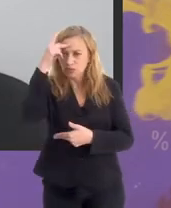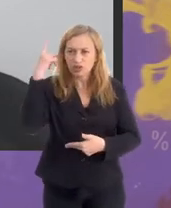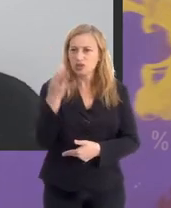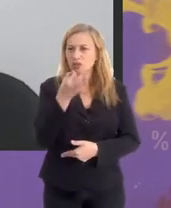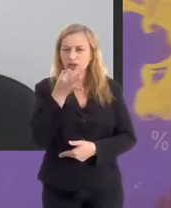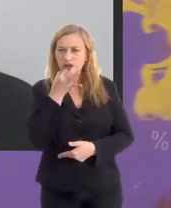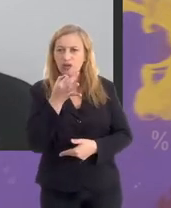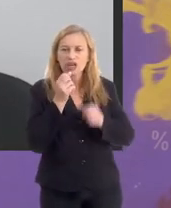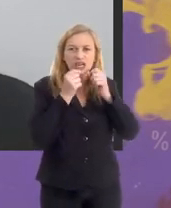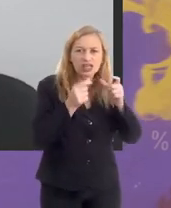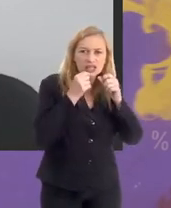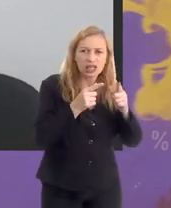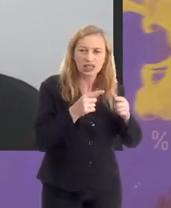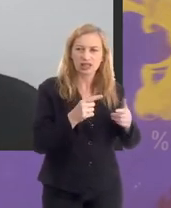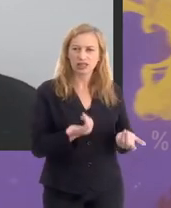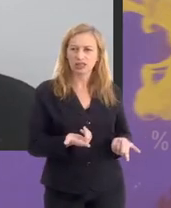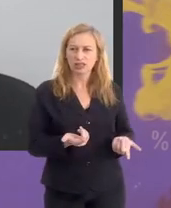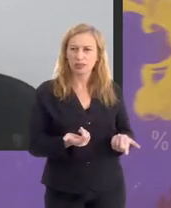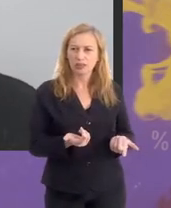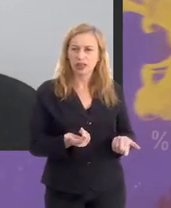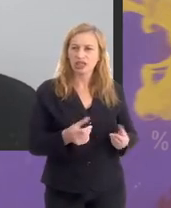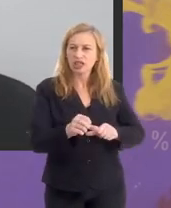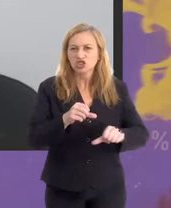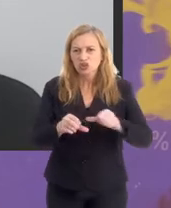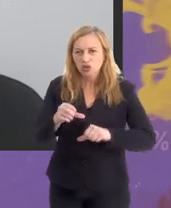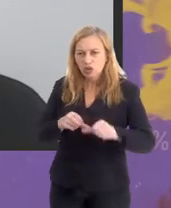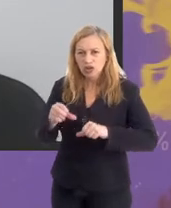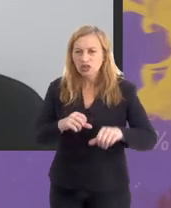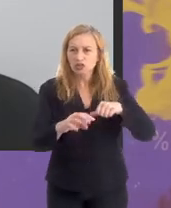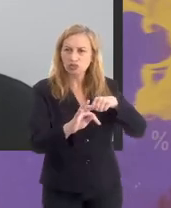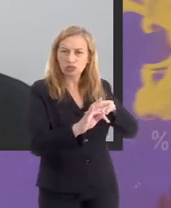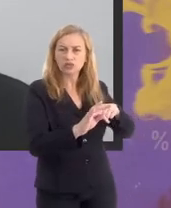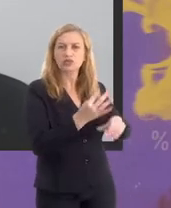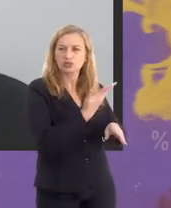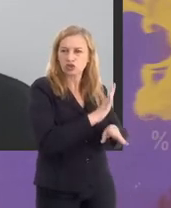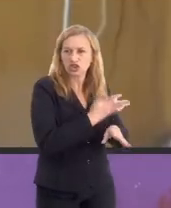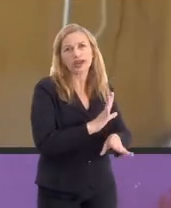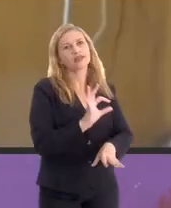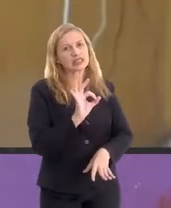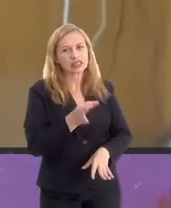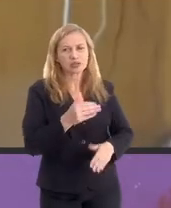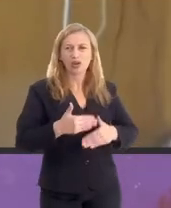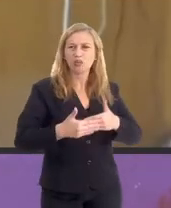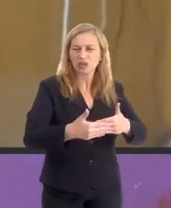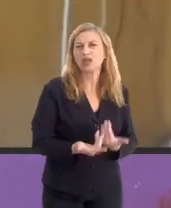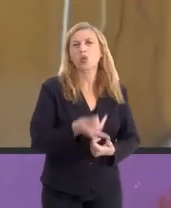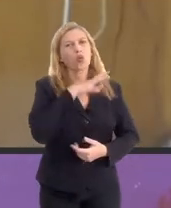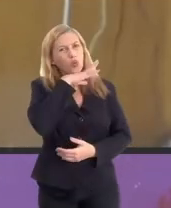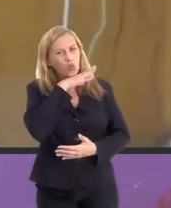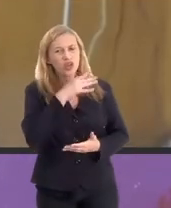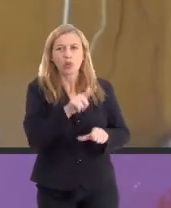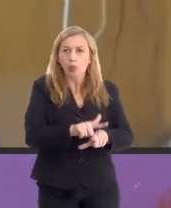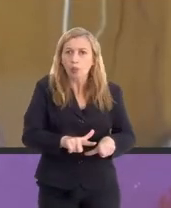muita gente opinião pública criticavam que era o desenfreado das trocas os comandos técnicos realmente João